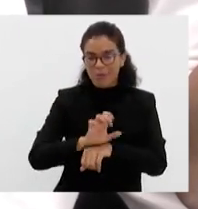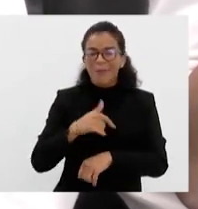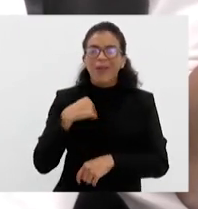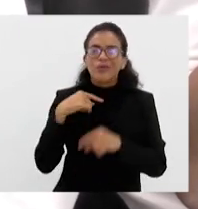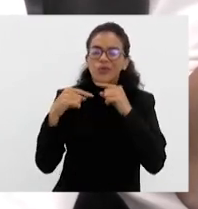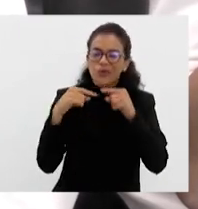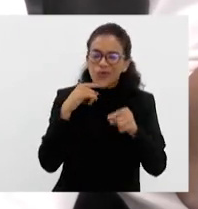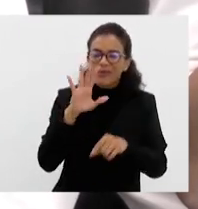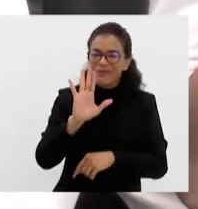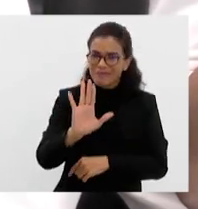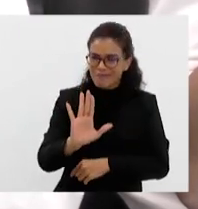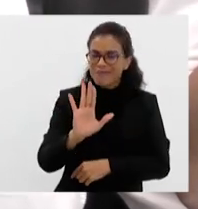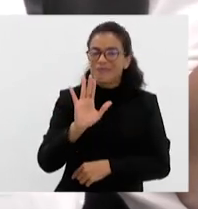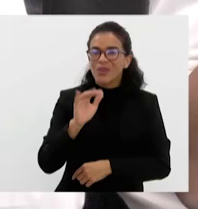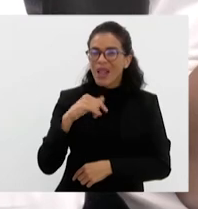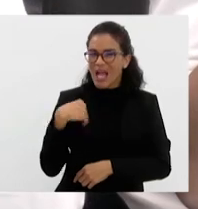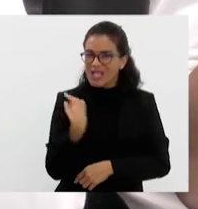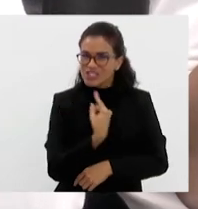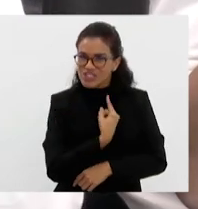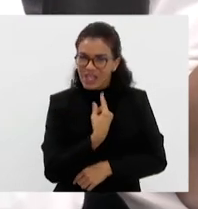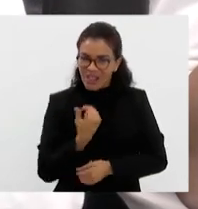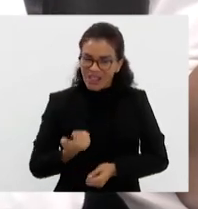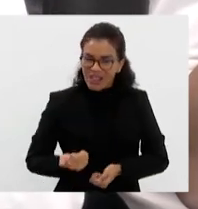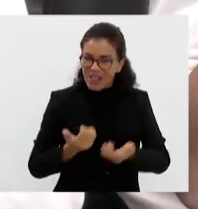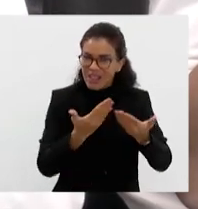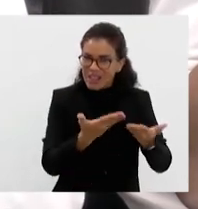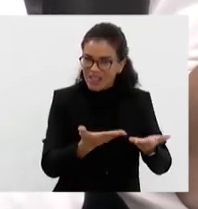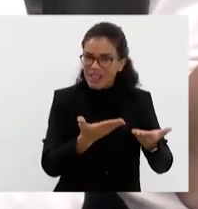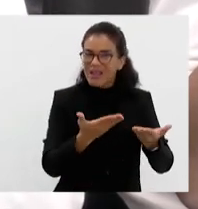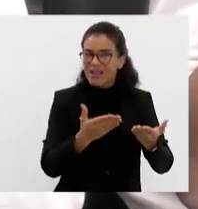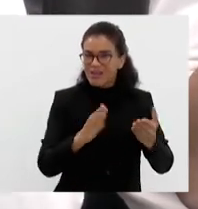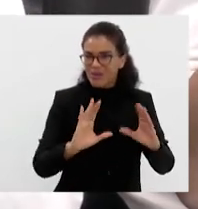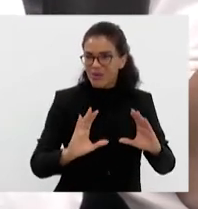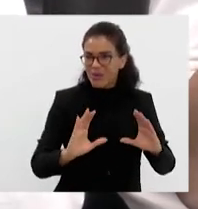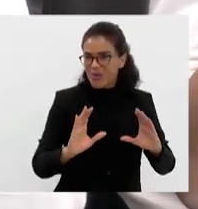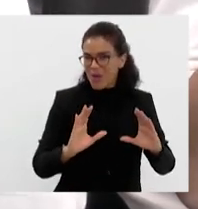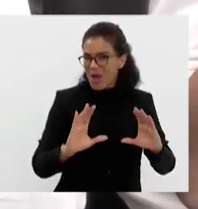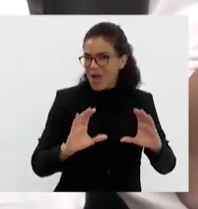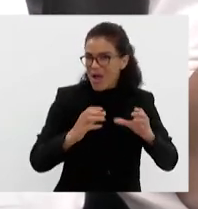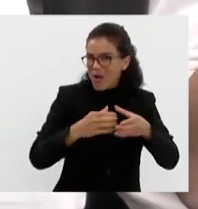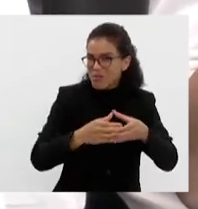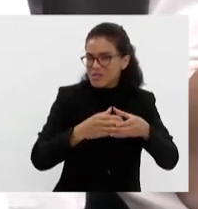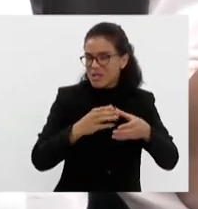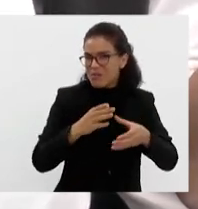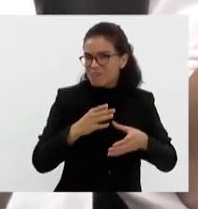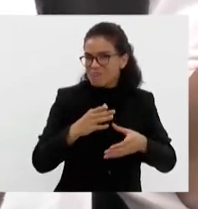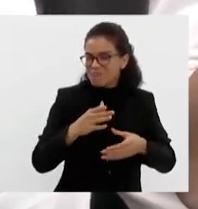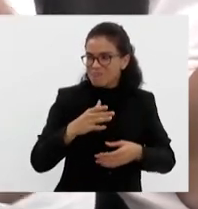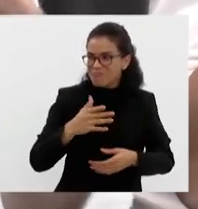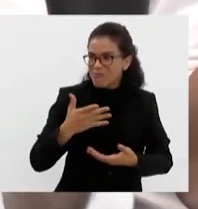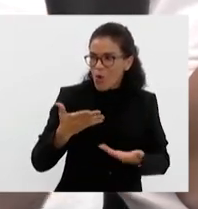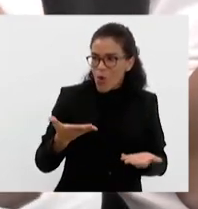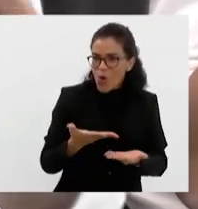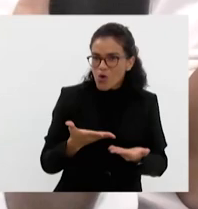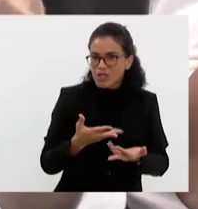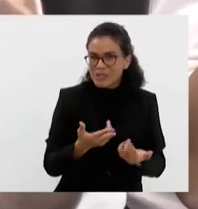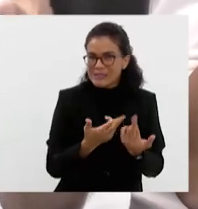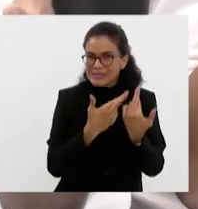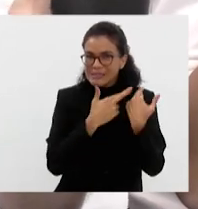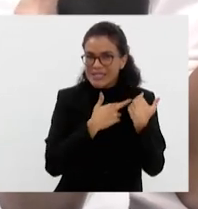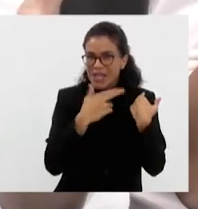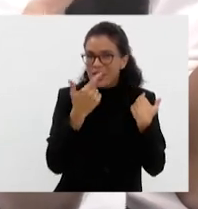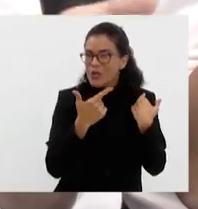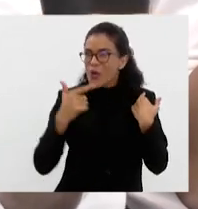é o seguinte, a gente não está atribuindo a essa comissão algo que hoje pertence a